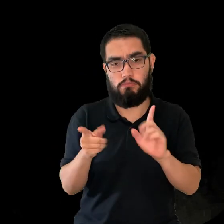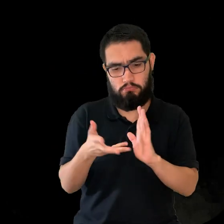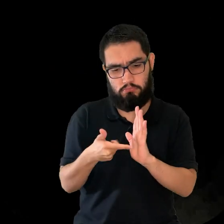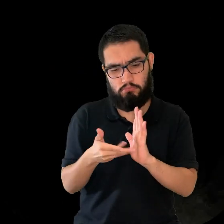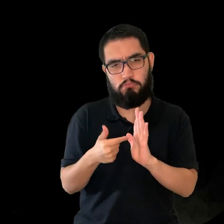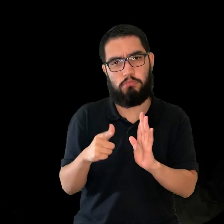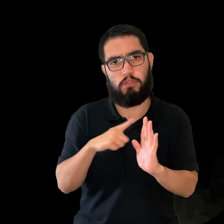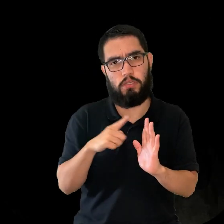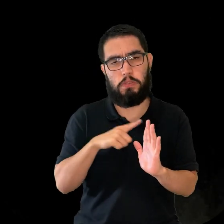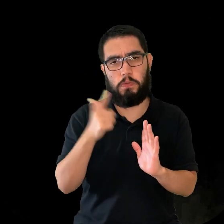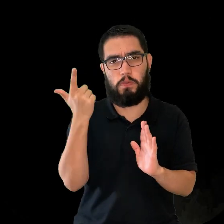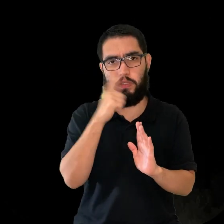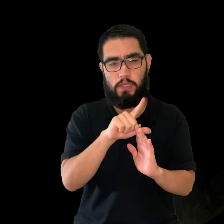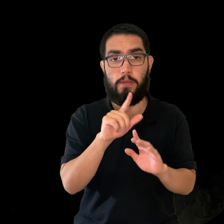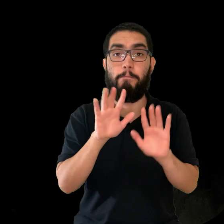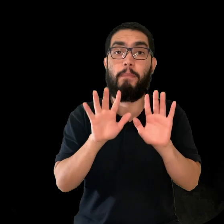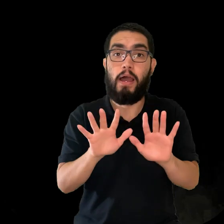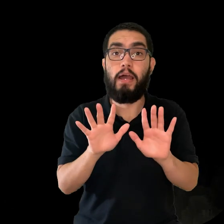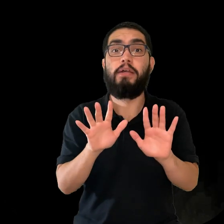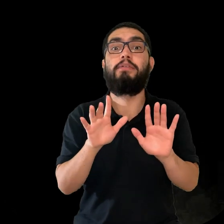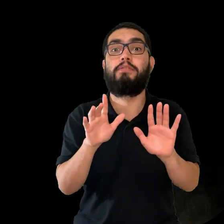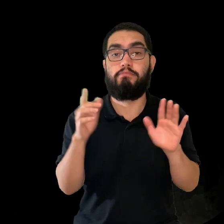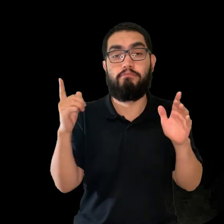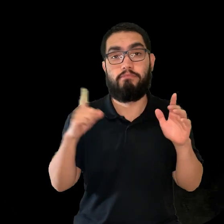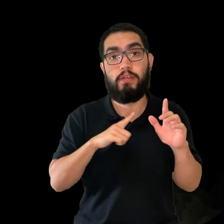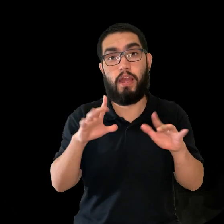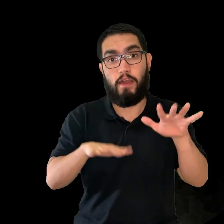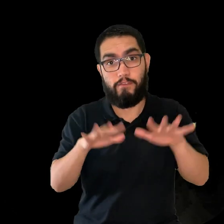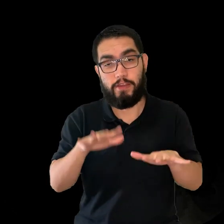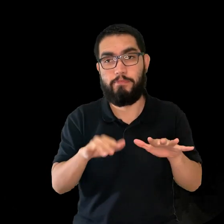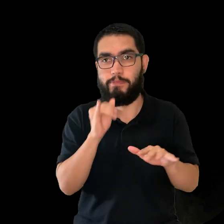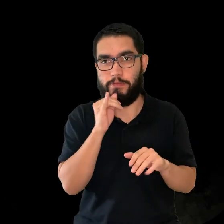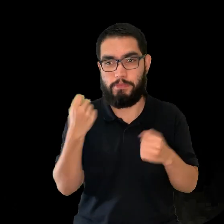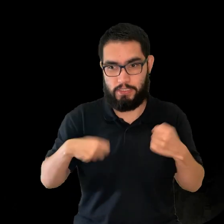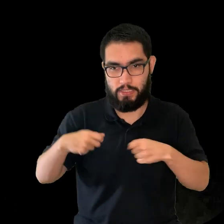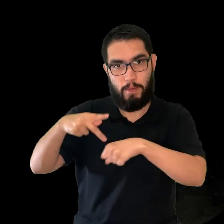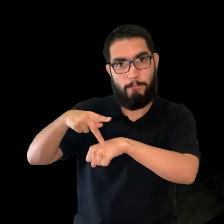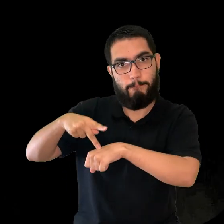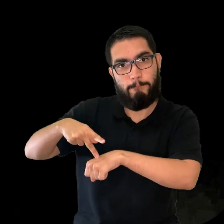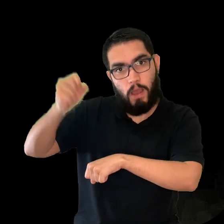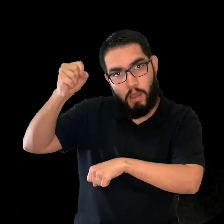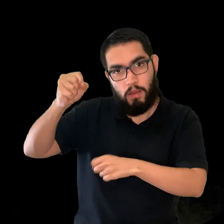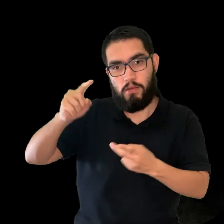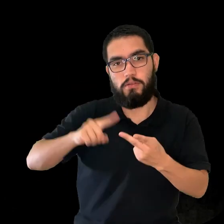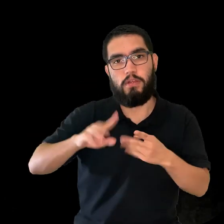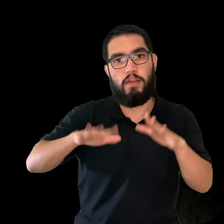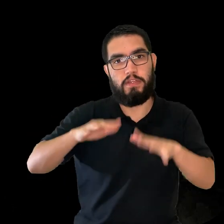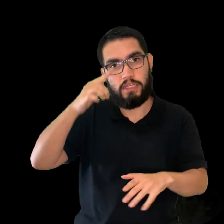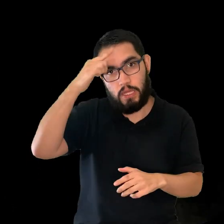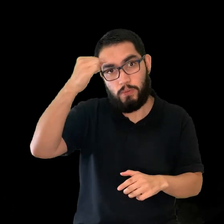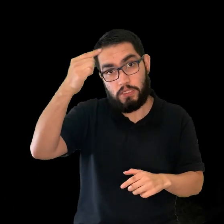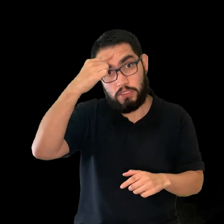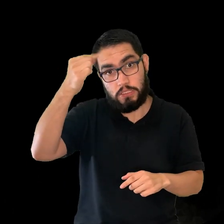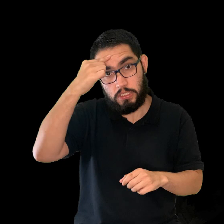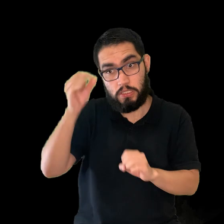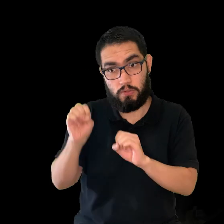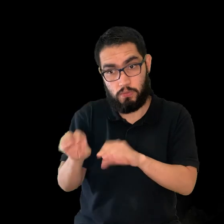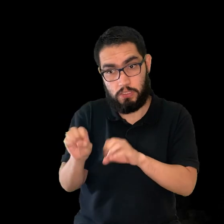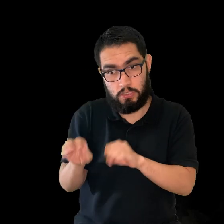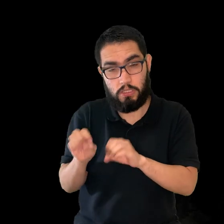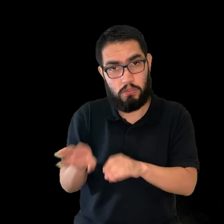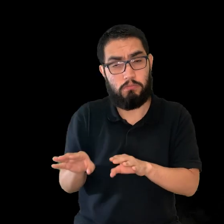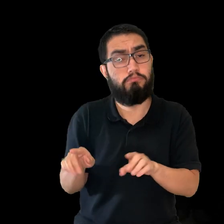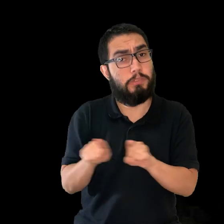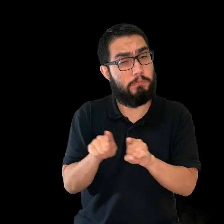graduação. Porém, existem muitas situações onde você vai precisar ter ou uma pós ou uma graduação na área de